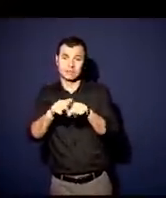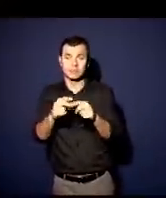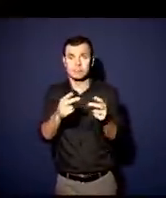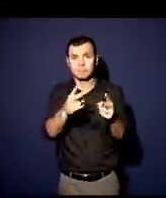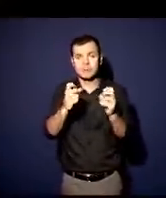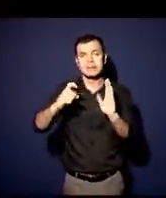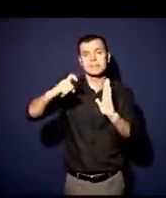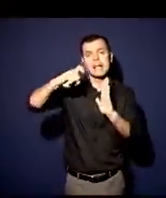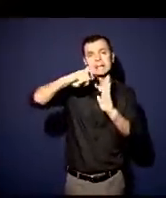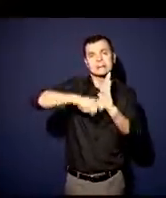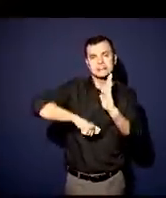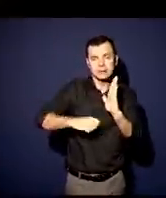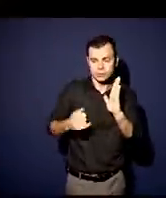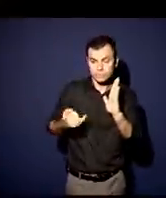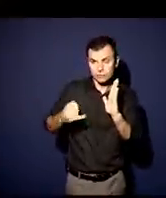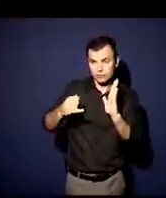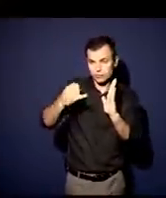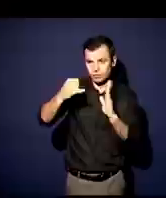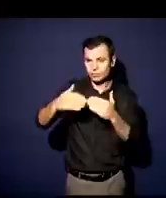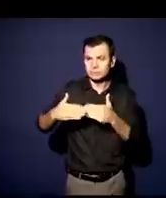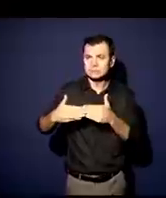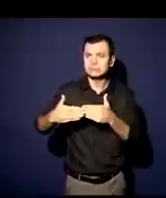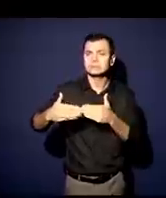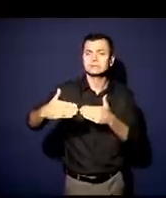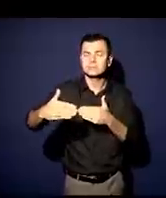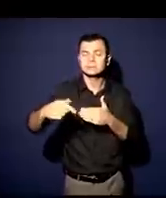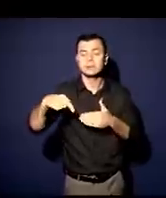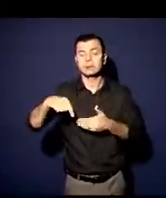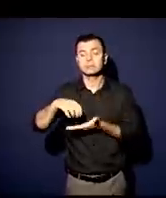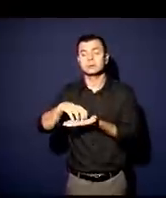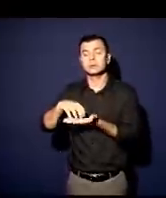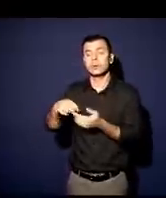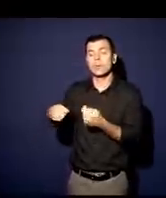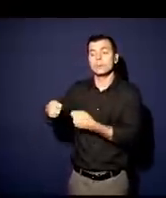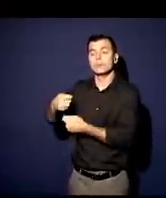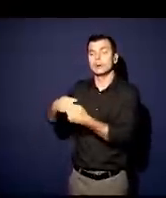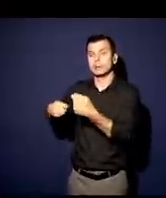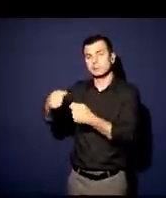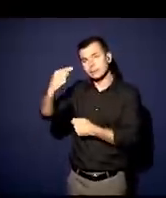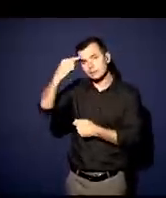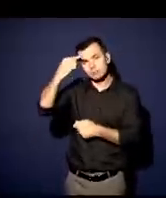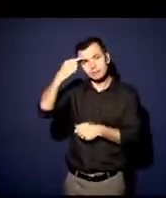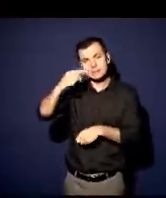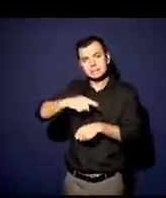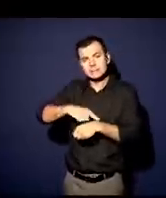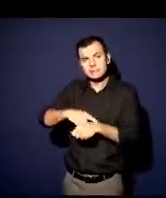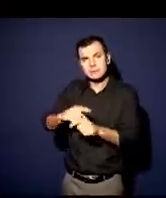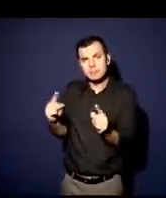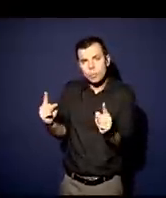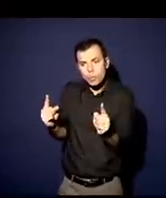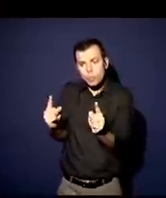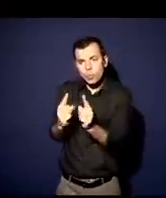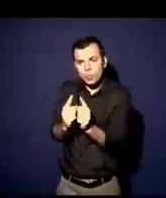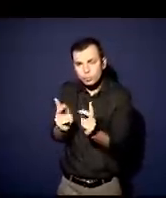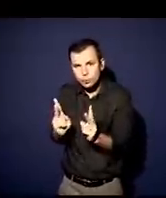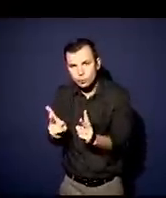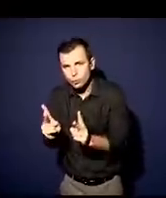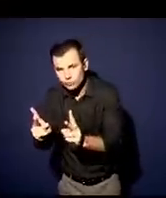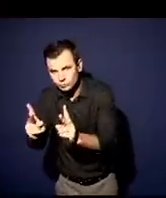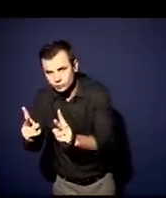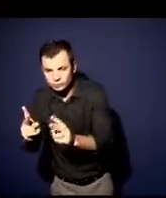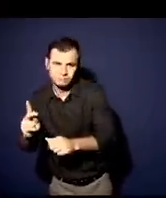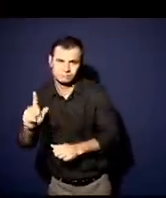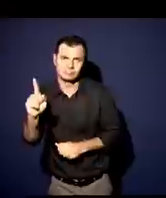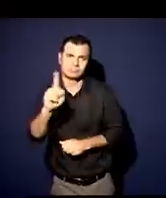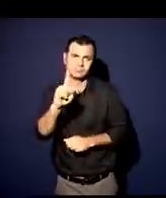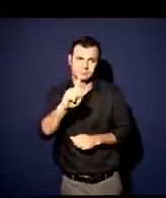mais baixa que a curta, o mercado está dizendo que essas taxas curtas não vão prevalecer por muito tempo e que o